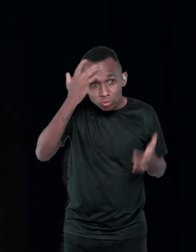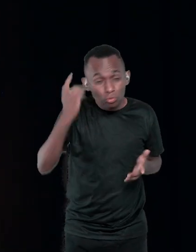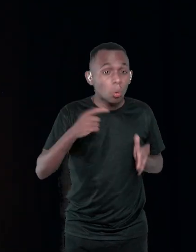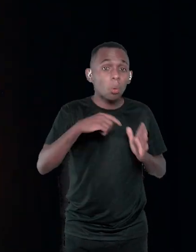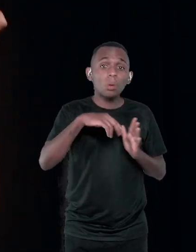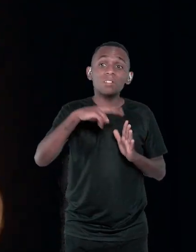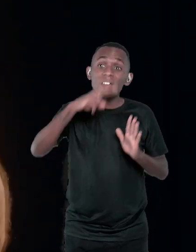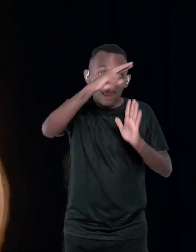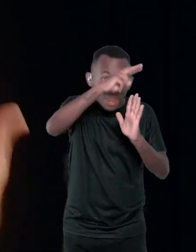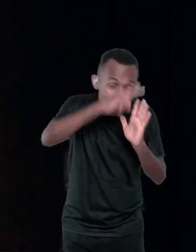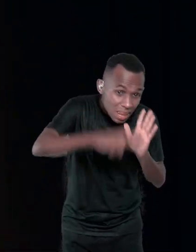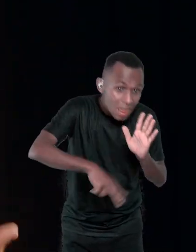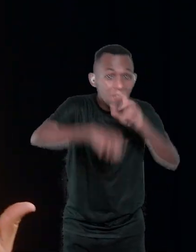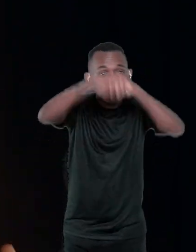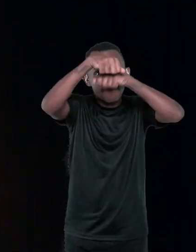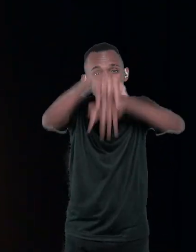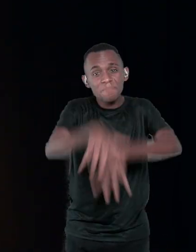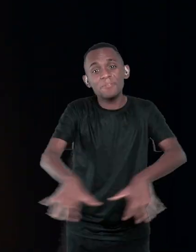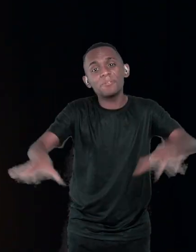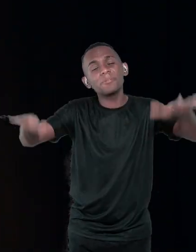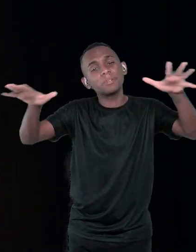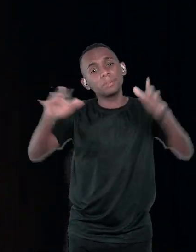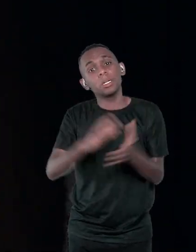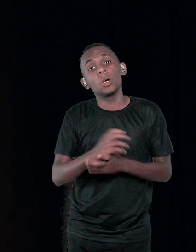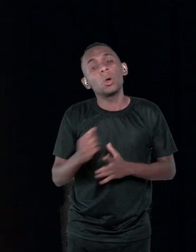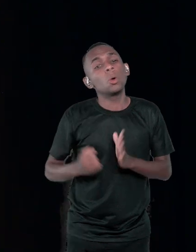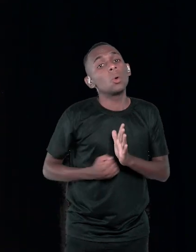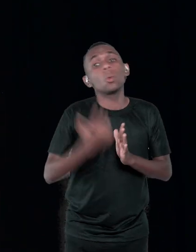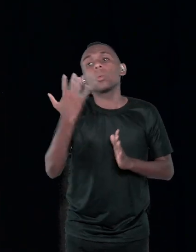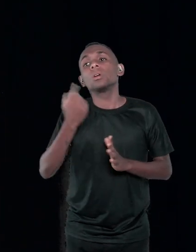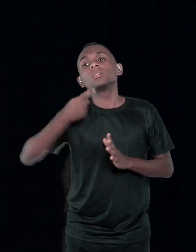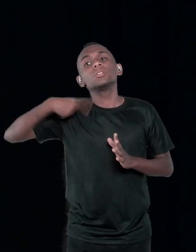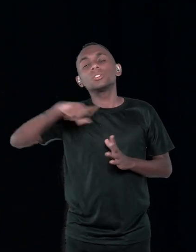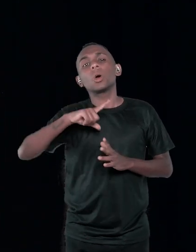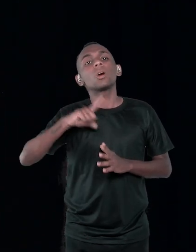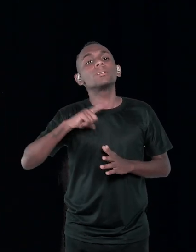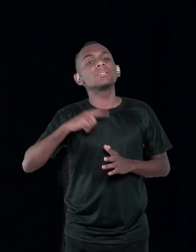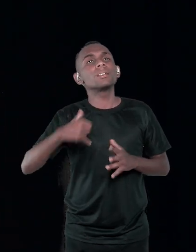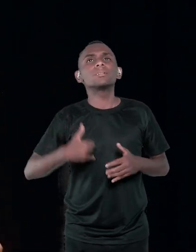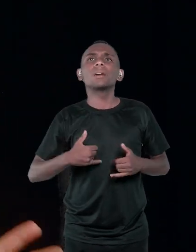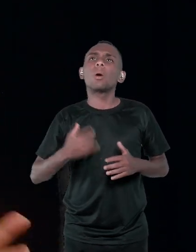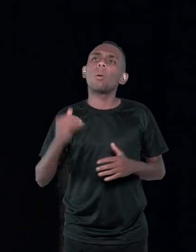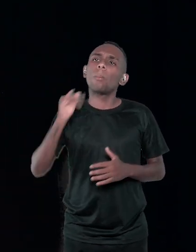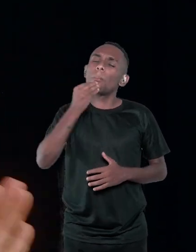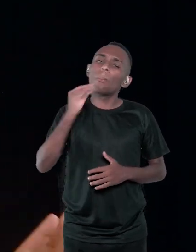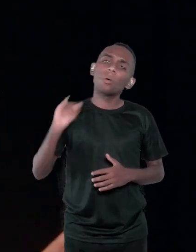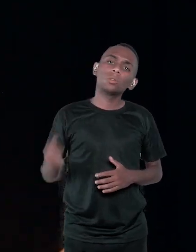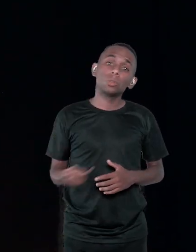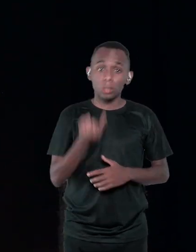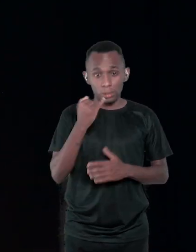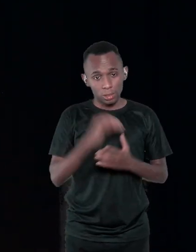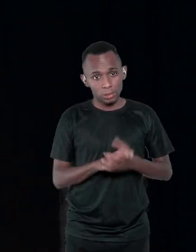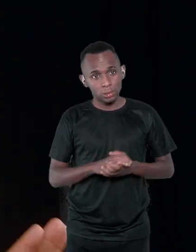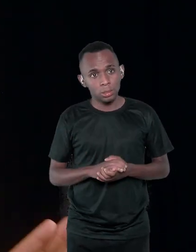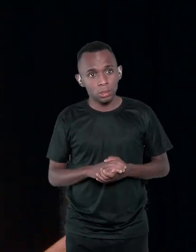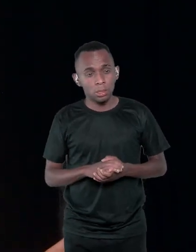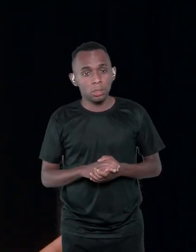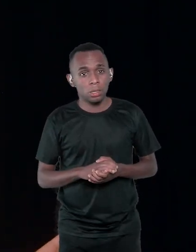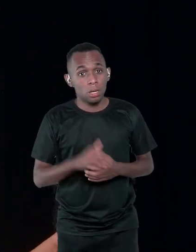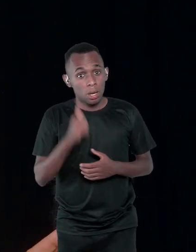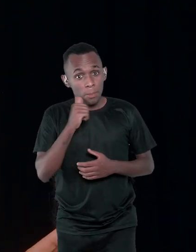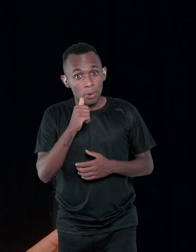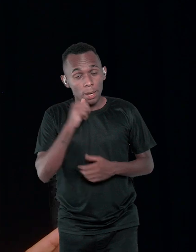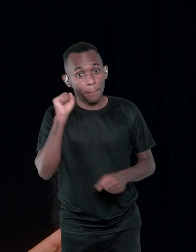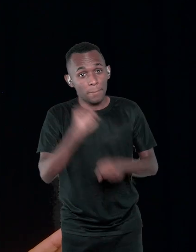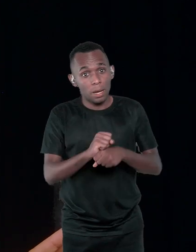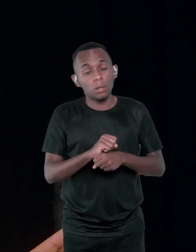vai repercutir. Quantos de nós temos esse privilégio? Né? Uma mulher que, diga-se, parou de estudar aos 13